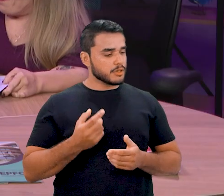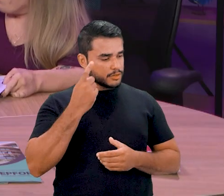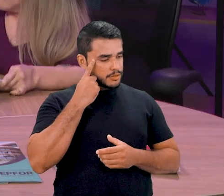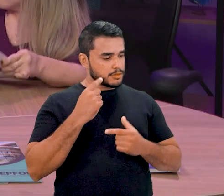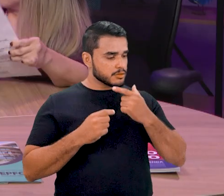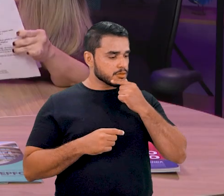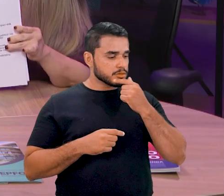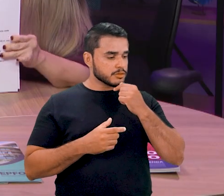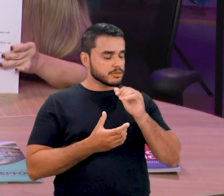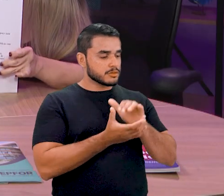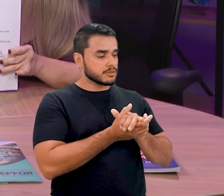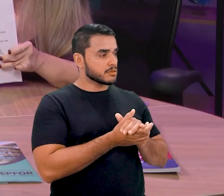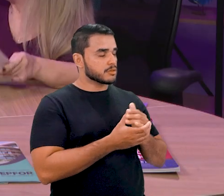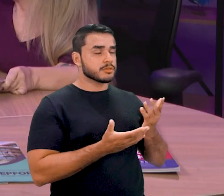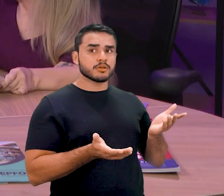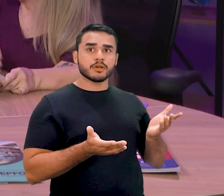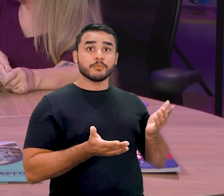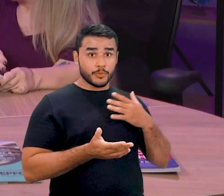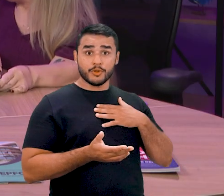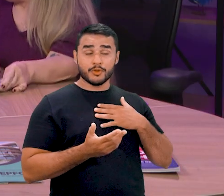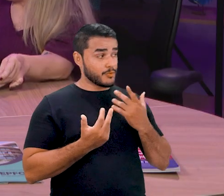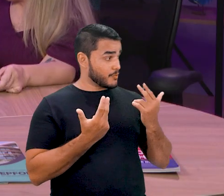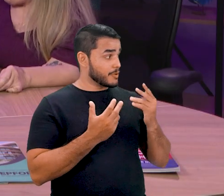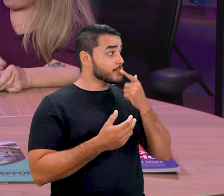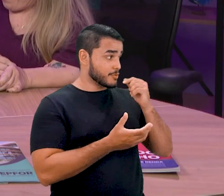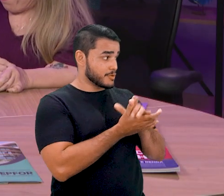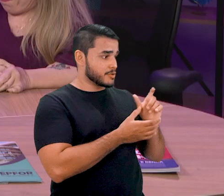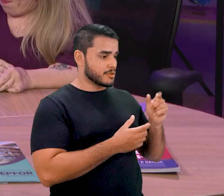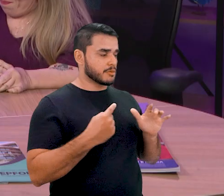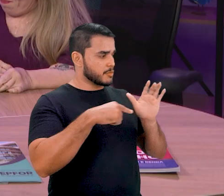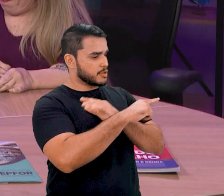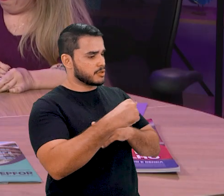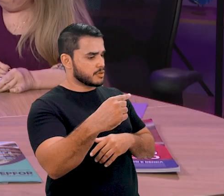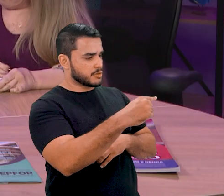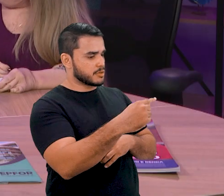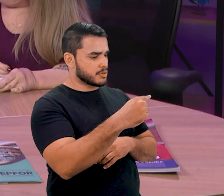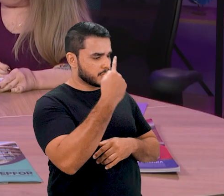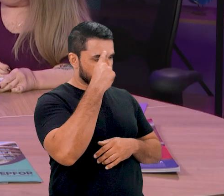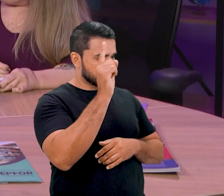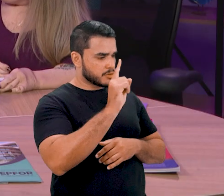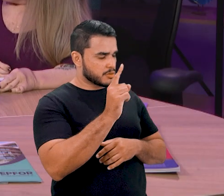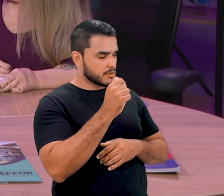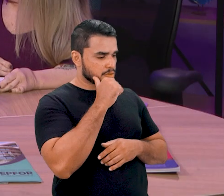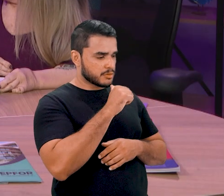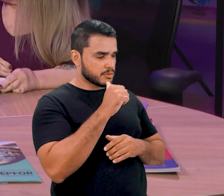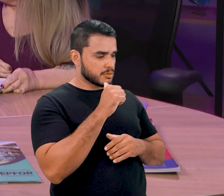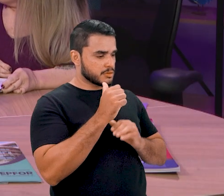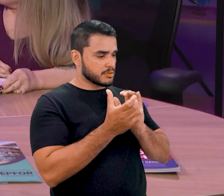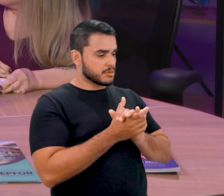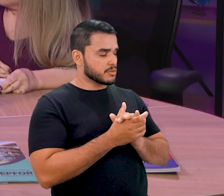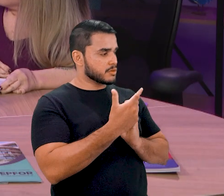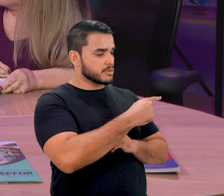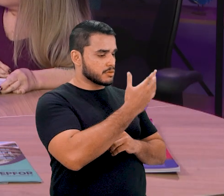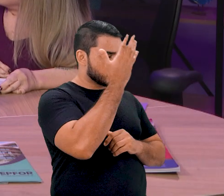vira assim pra mim e dizia, aí, amor. E aí? Não, teve uma médica recentemente que ela falou, o senhor não sabe nada sobre a sua esposa? Ele disse, eu sei,